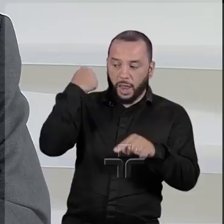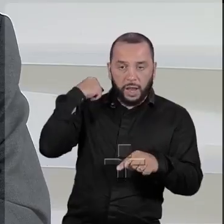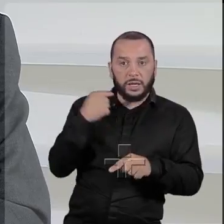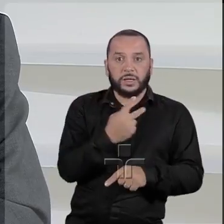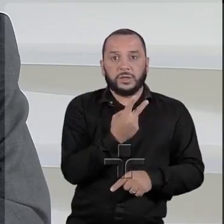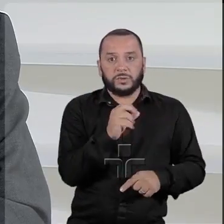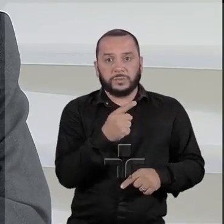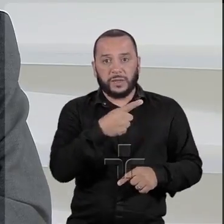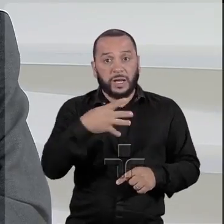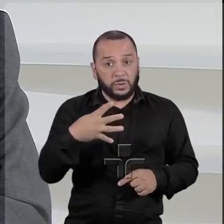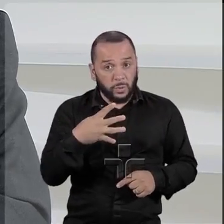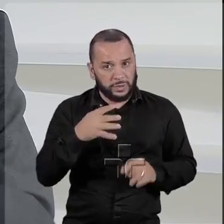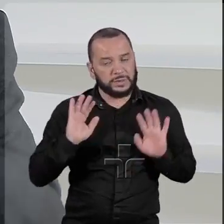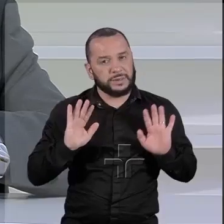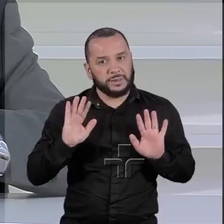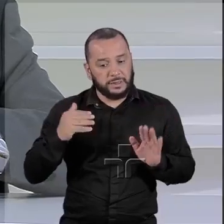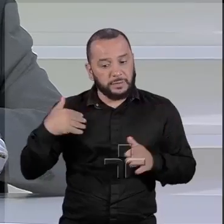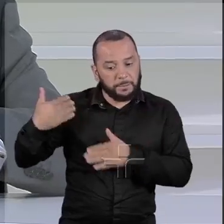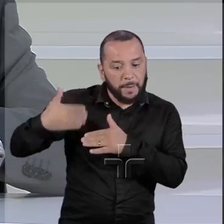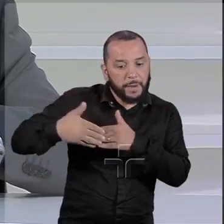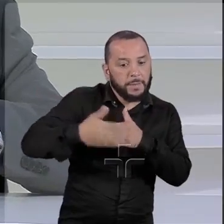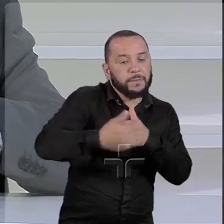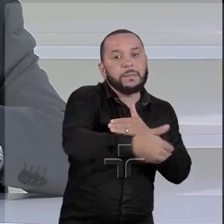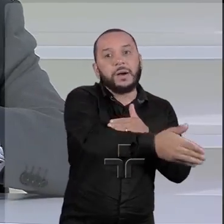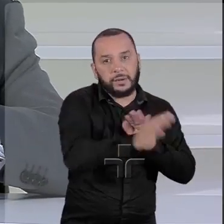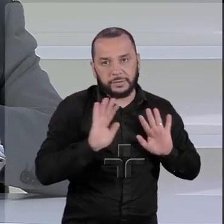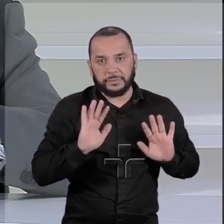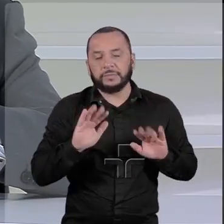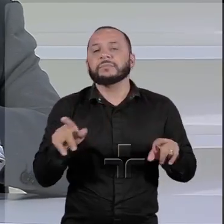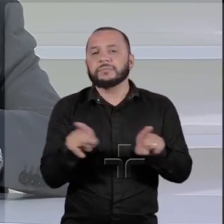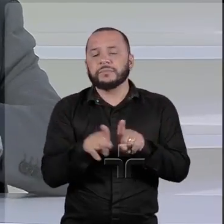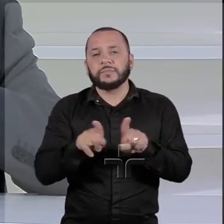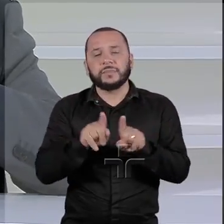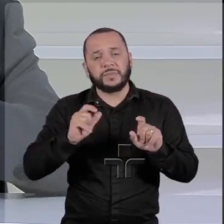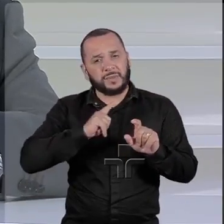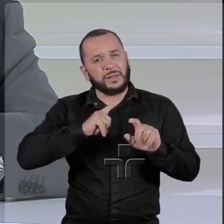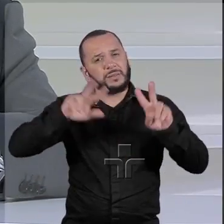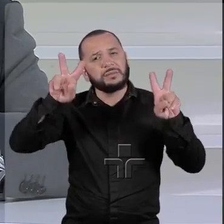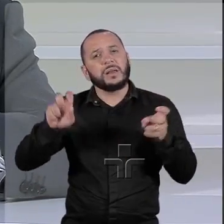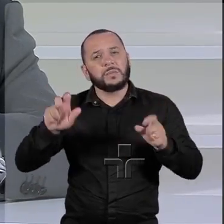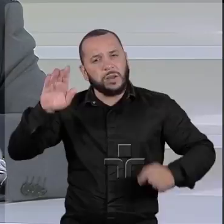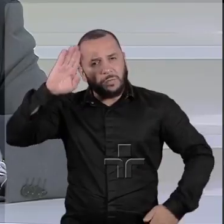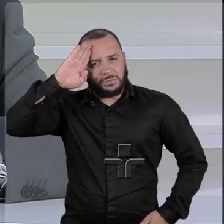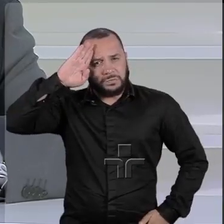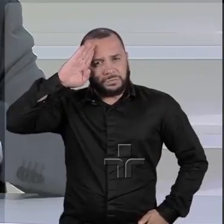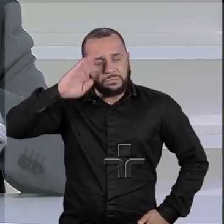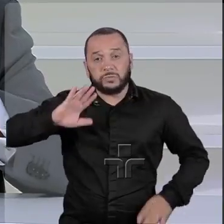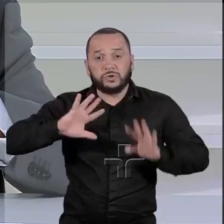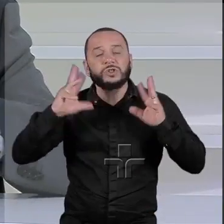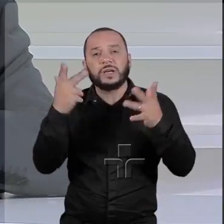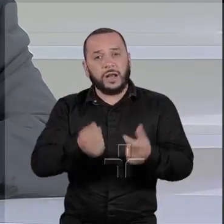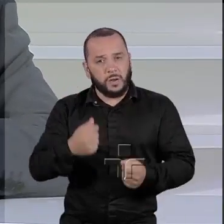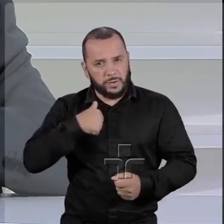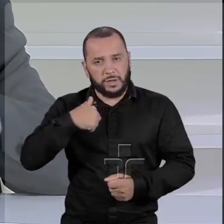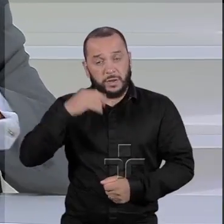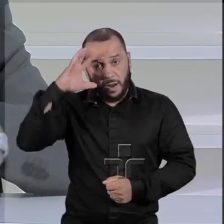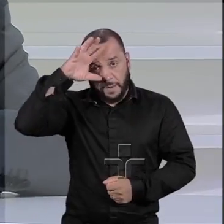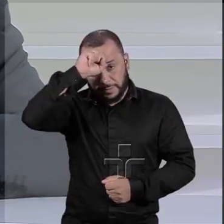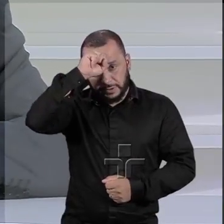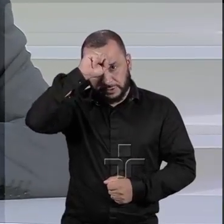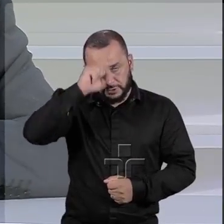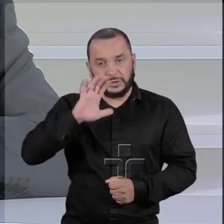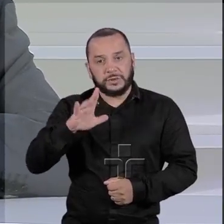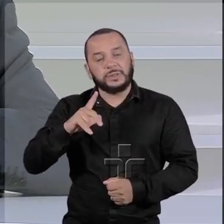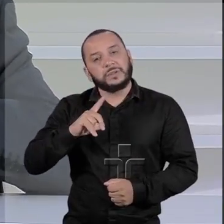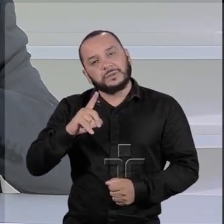importante comentar é a questão das Forças Armadas, dos militares como um todo, né? Pelo que eu aprendi das